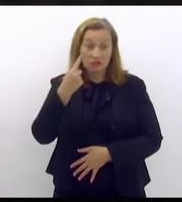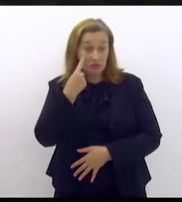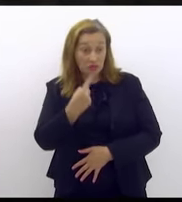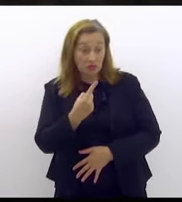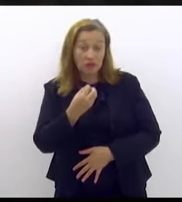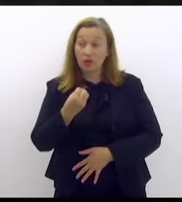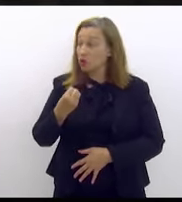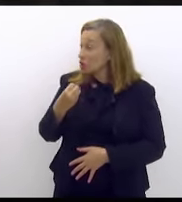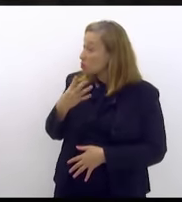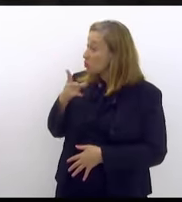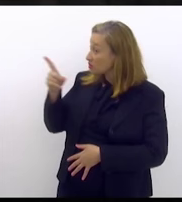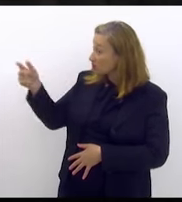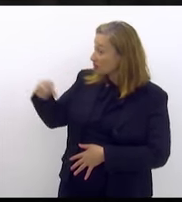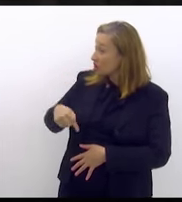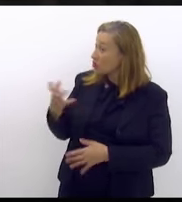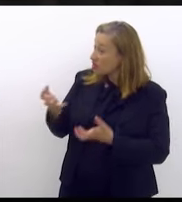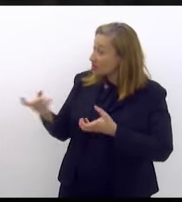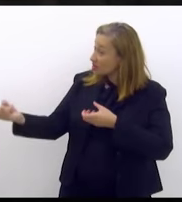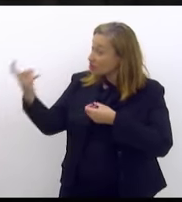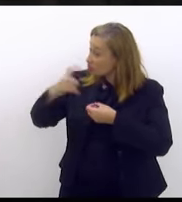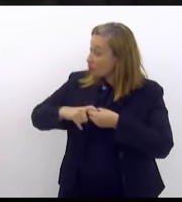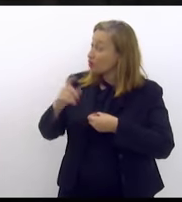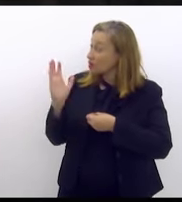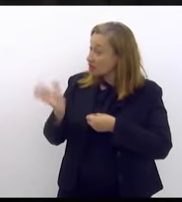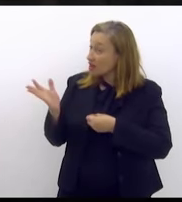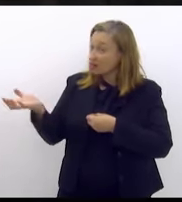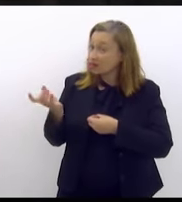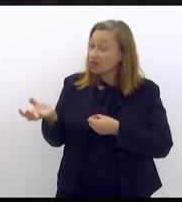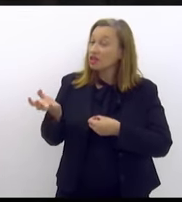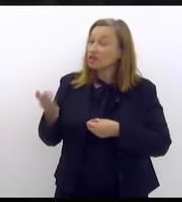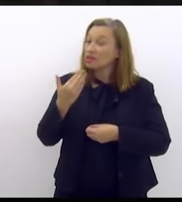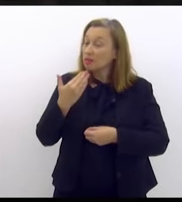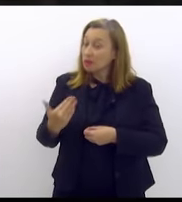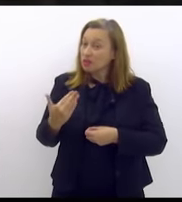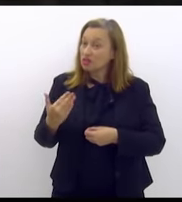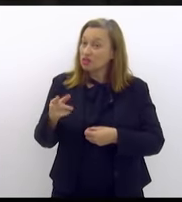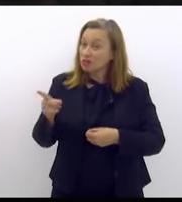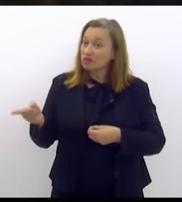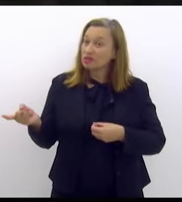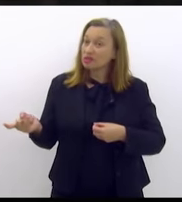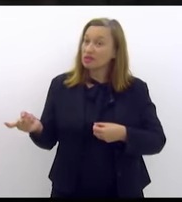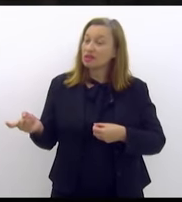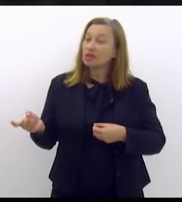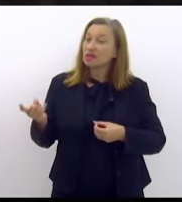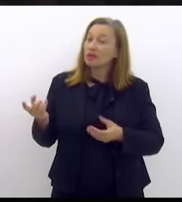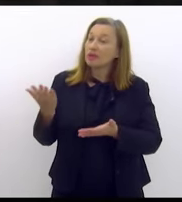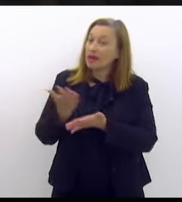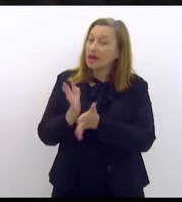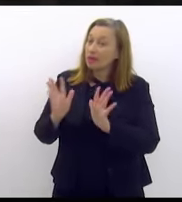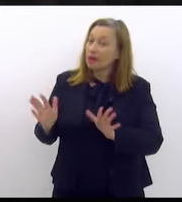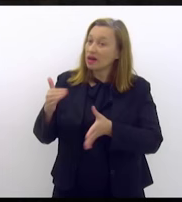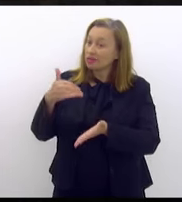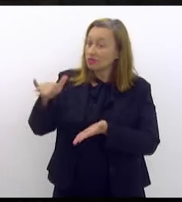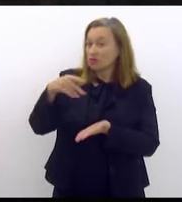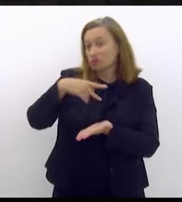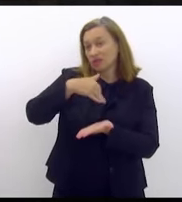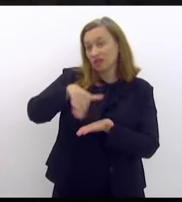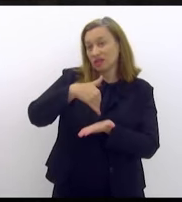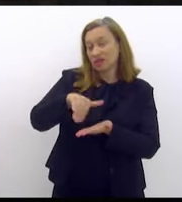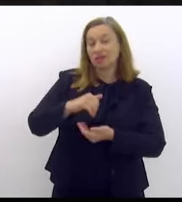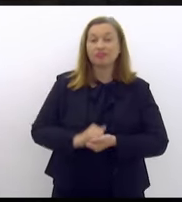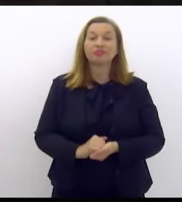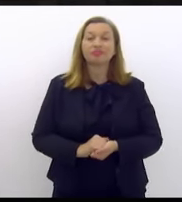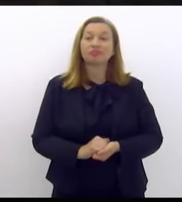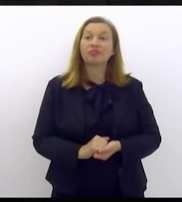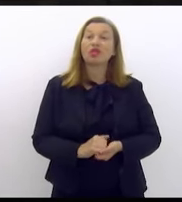Ruas, que eu quero você de volta, já entrei com ação de constitucionalidade para acabar com a tua secretaria. E